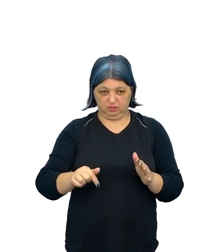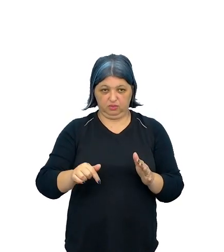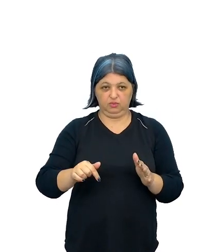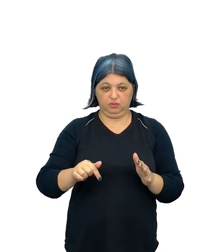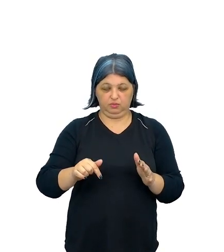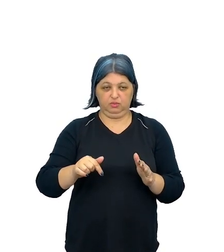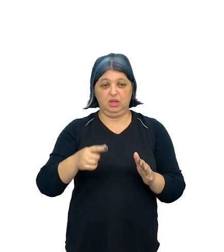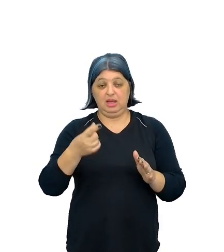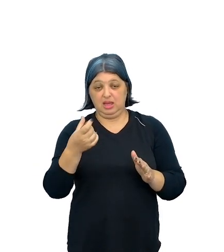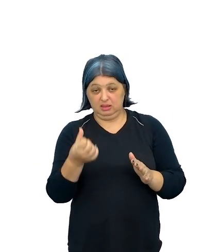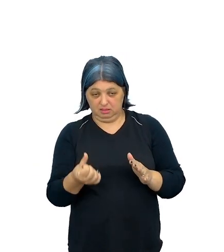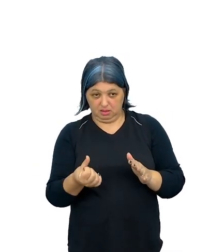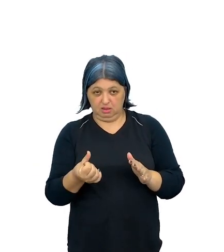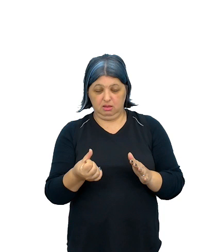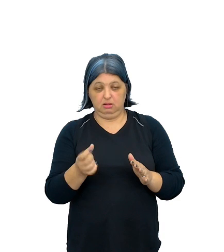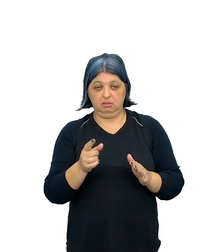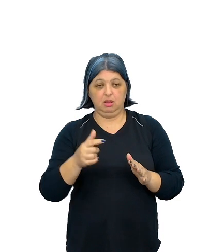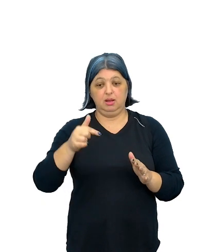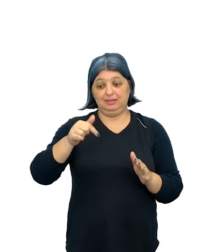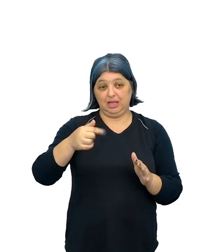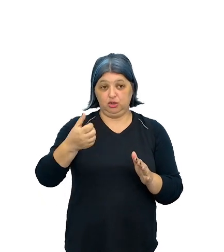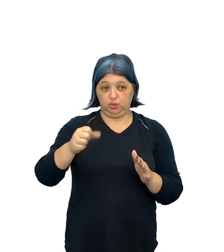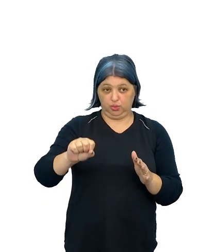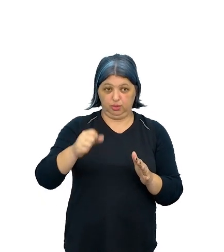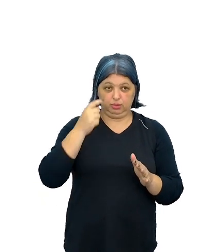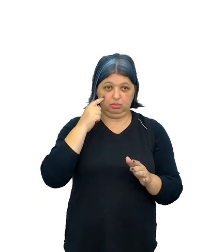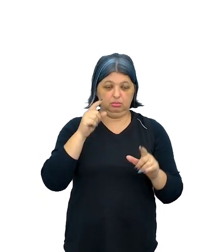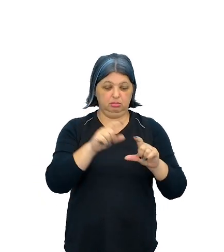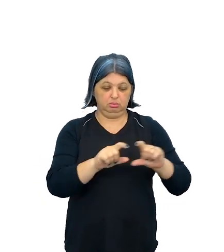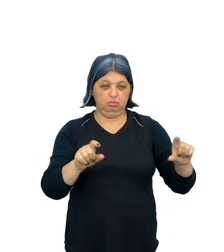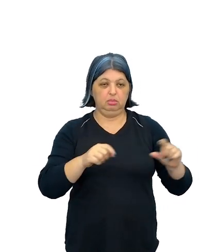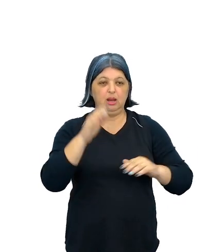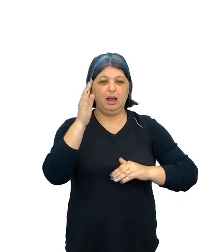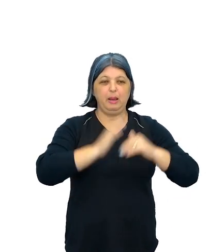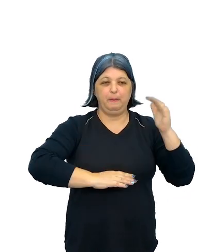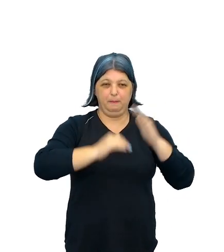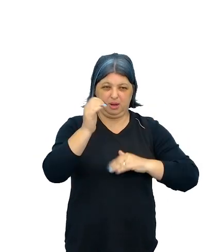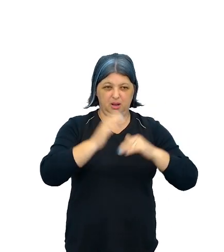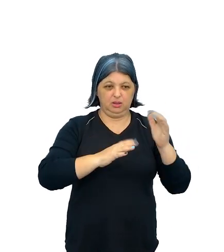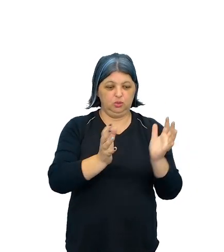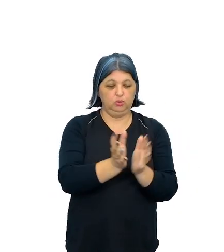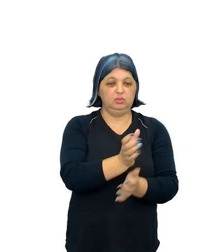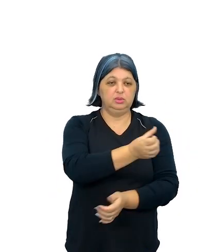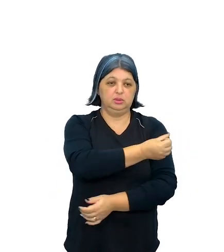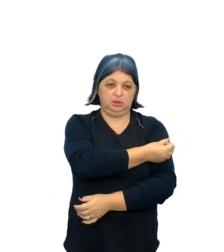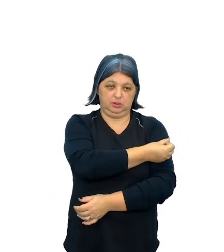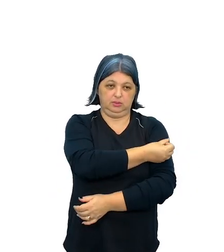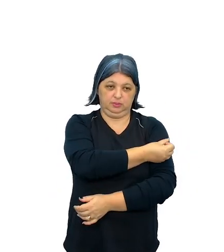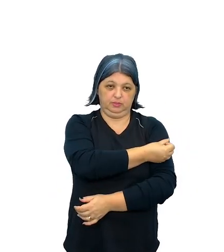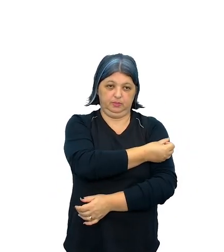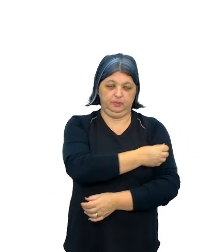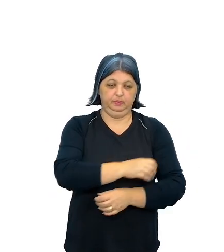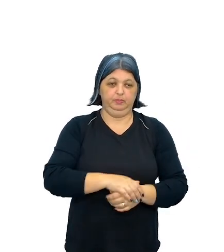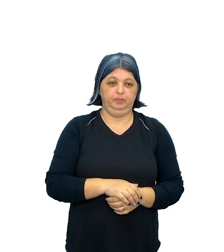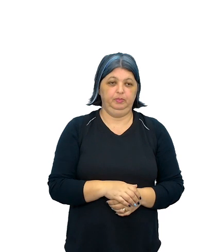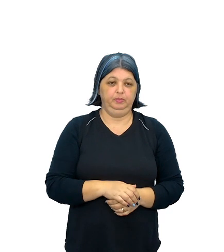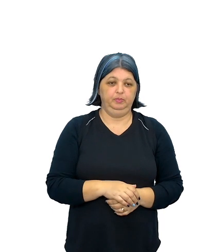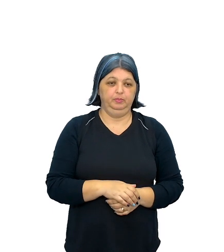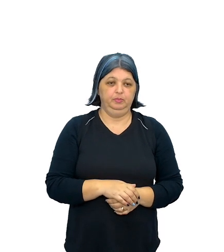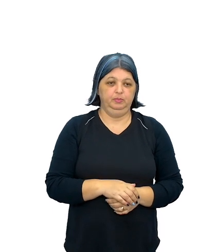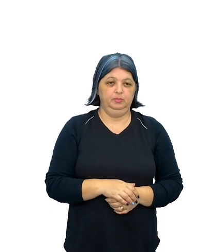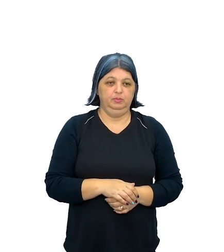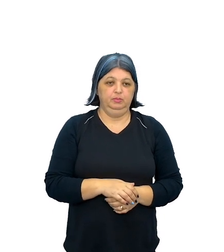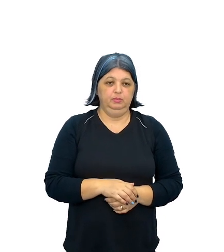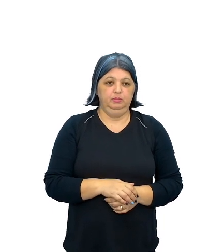atividade 8. É interessante observar que essa habilidade do sexto ano, inicialmente, da